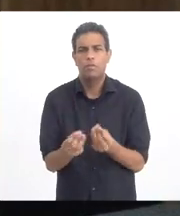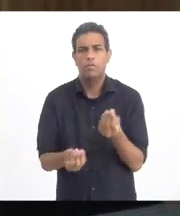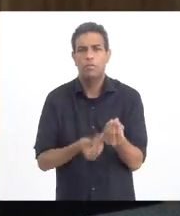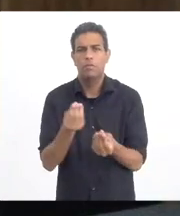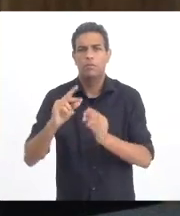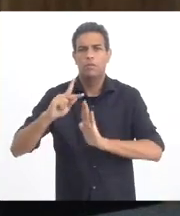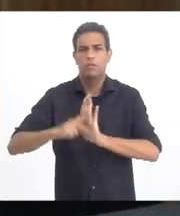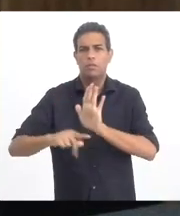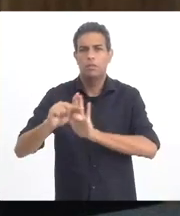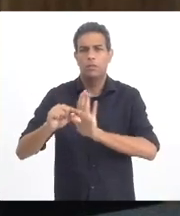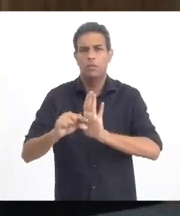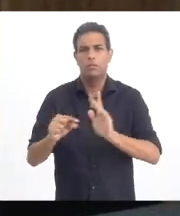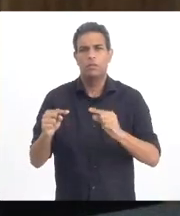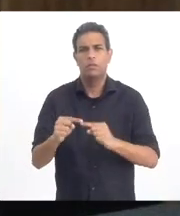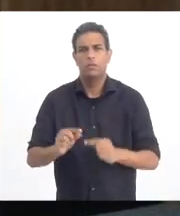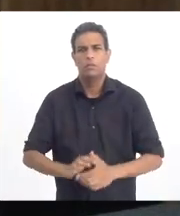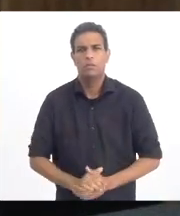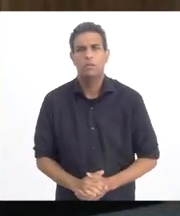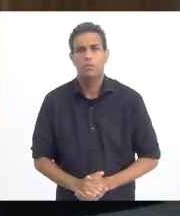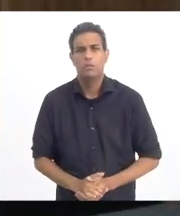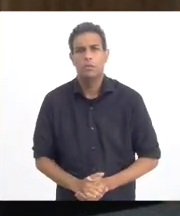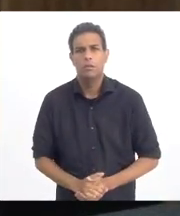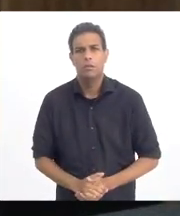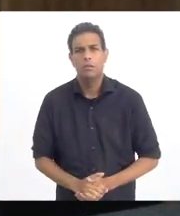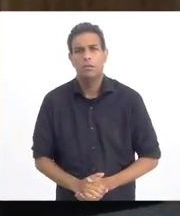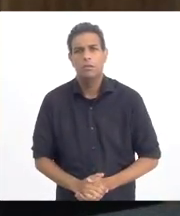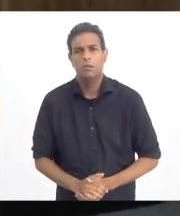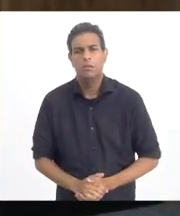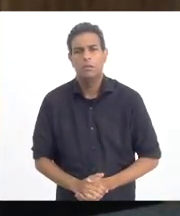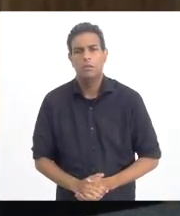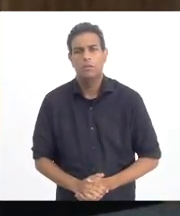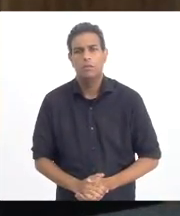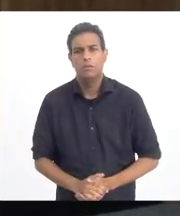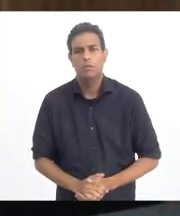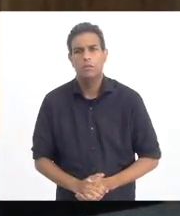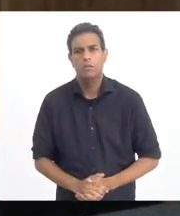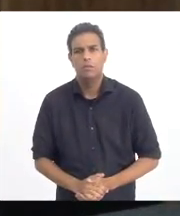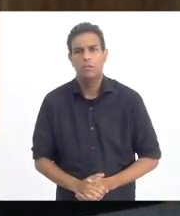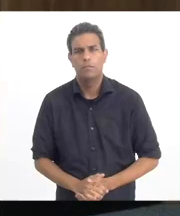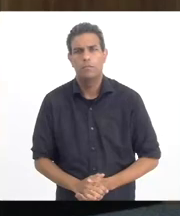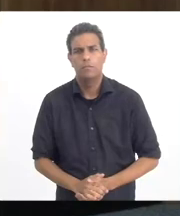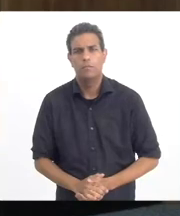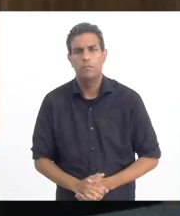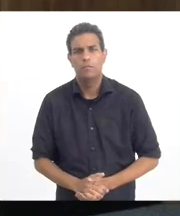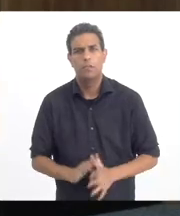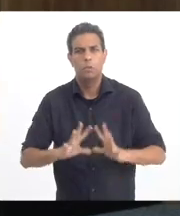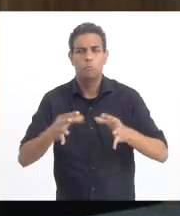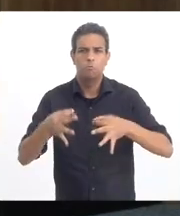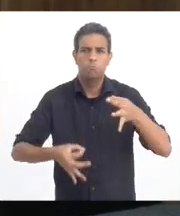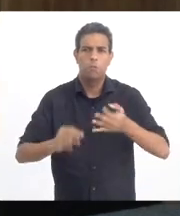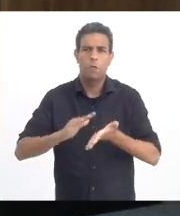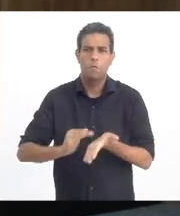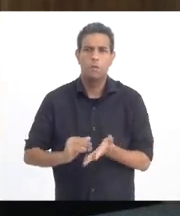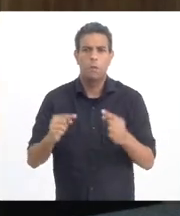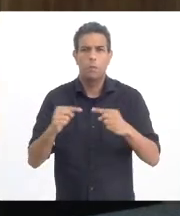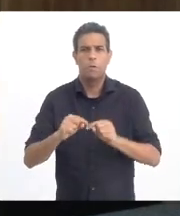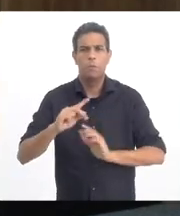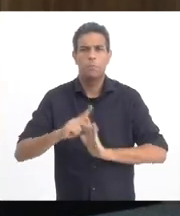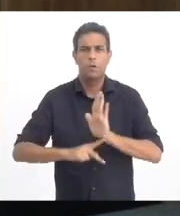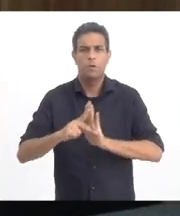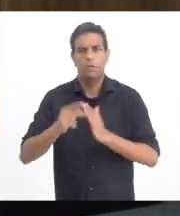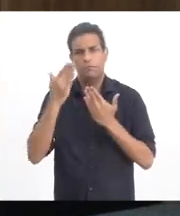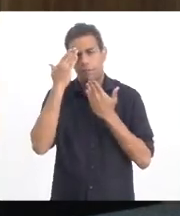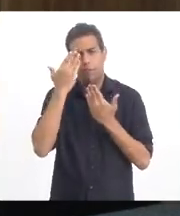Peço Obrigado. Que essa casa possa consertar todas as injustiças que foram feitas nesse projeto.